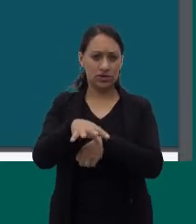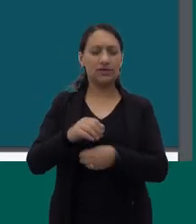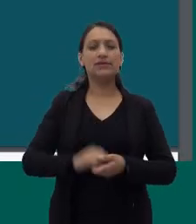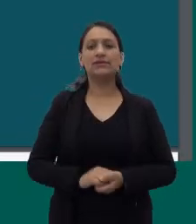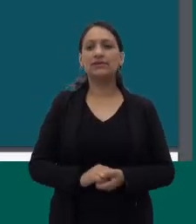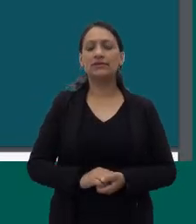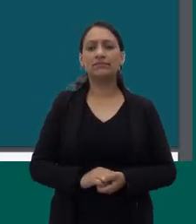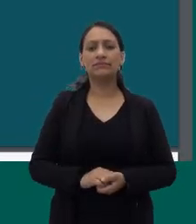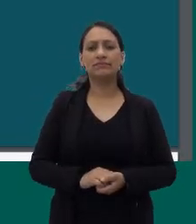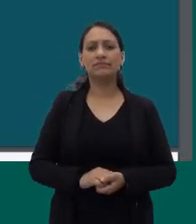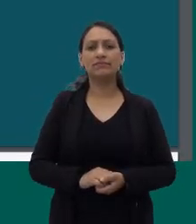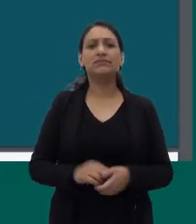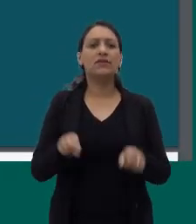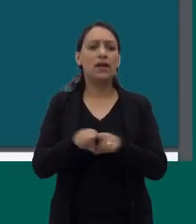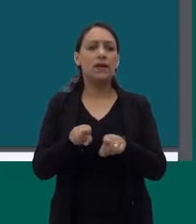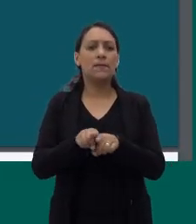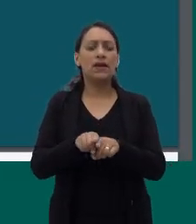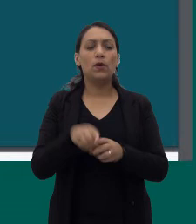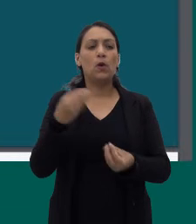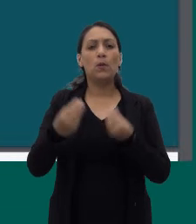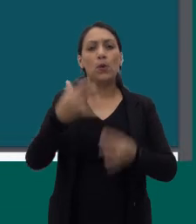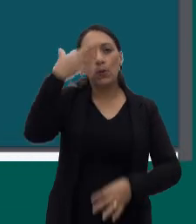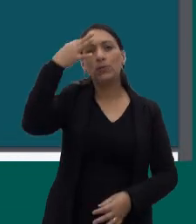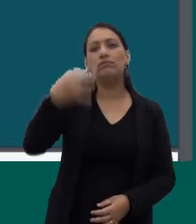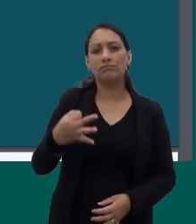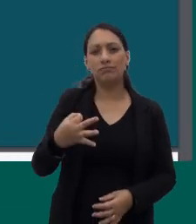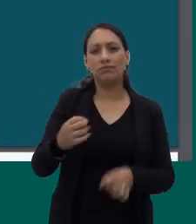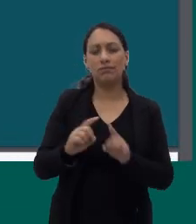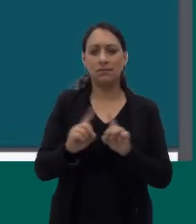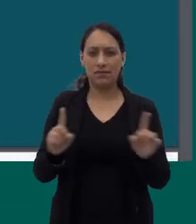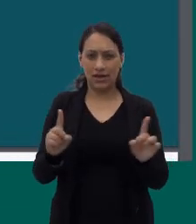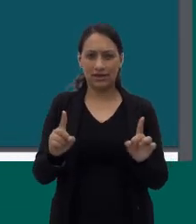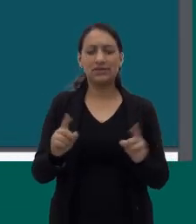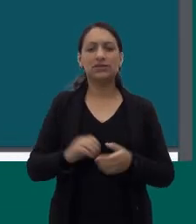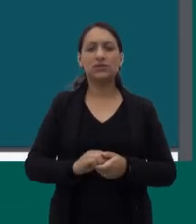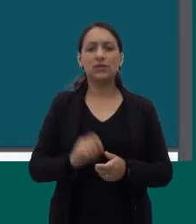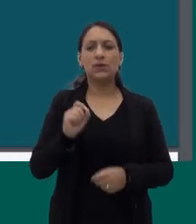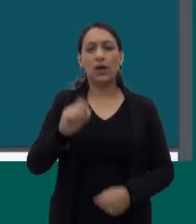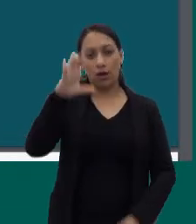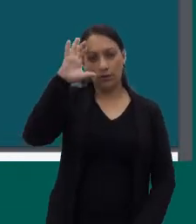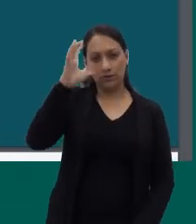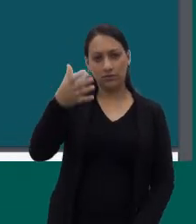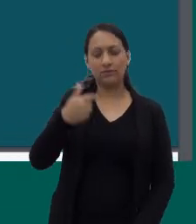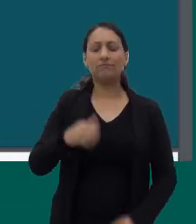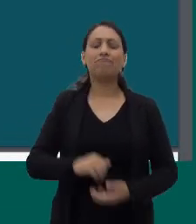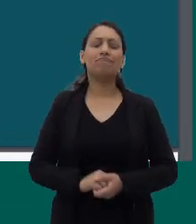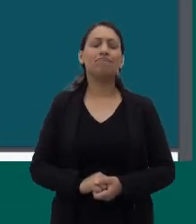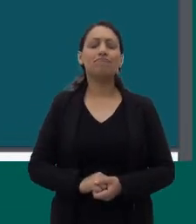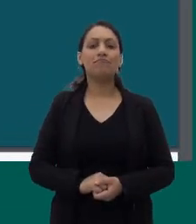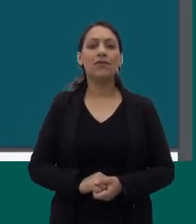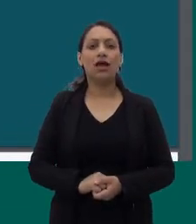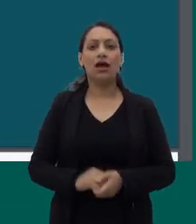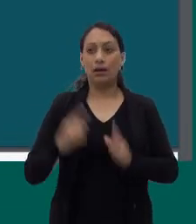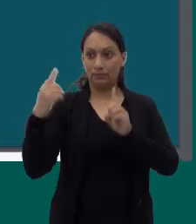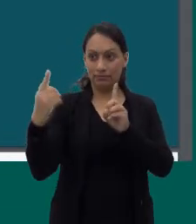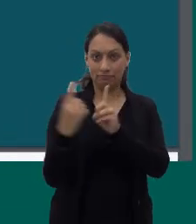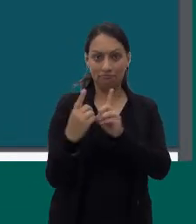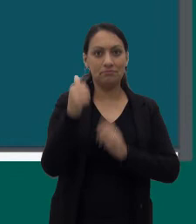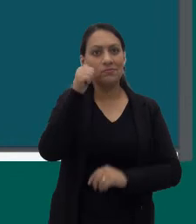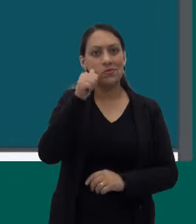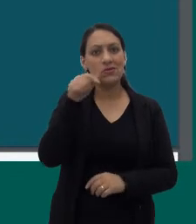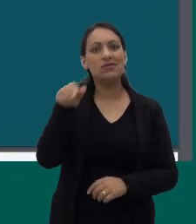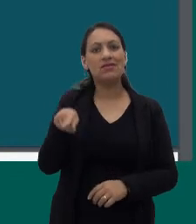aí, né? E nesse tempo de compreender, uma situação que me ocorreu, assim, na clínica de uma paciente que entrou em crise de